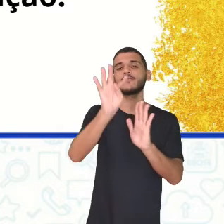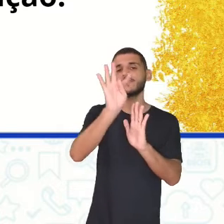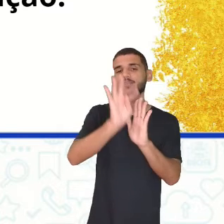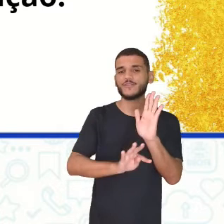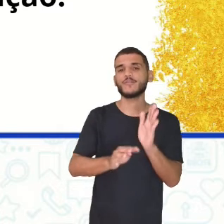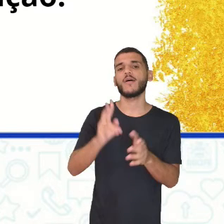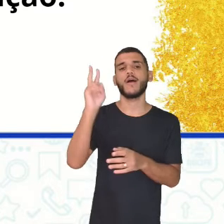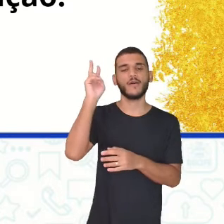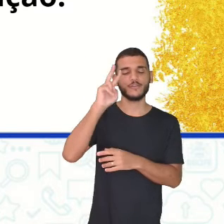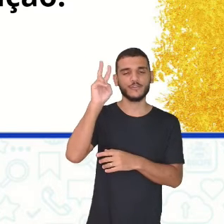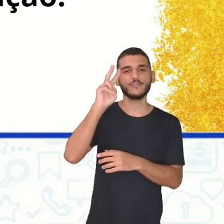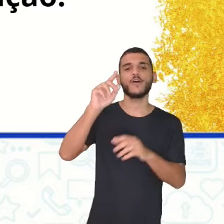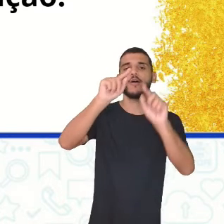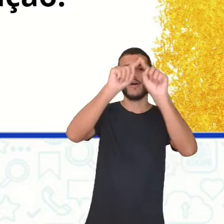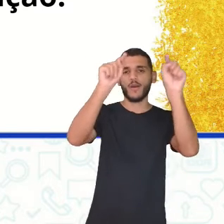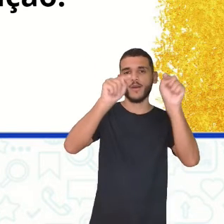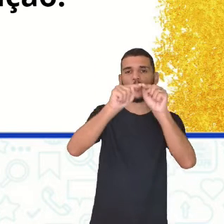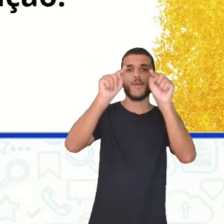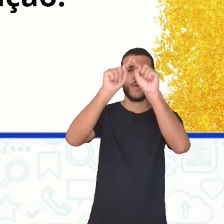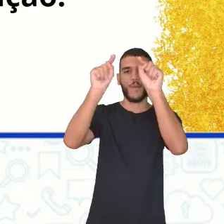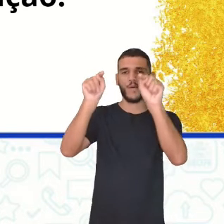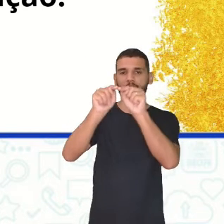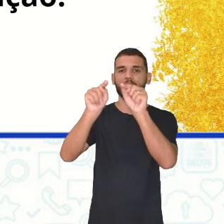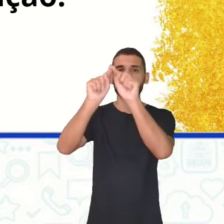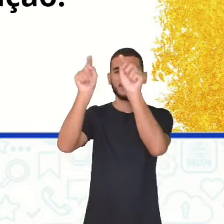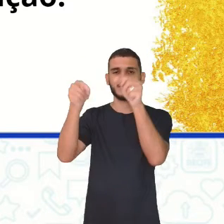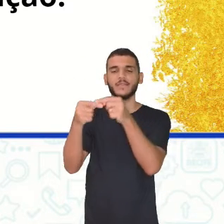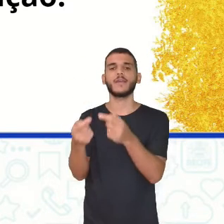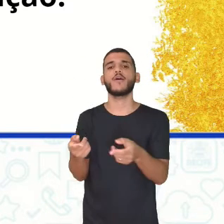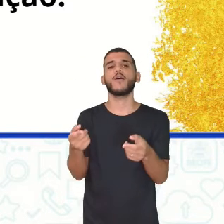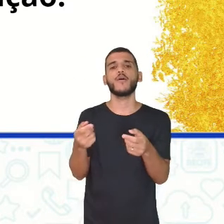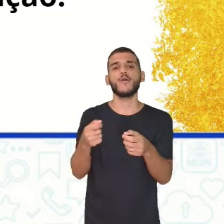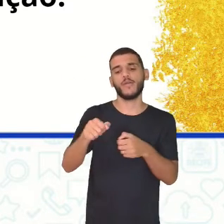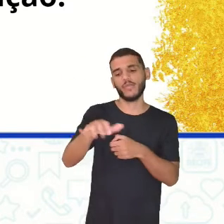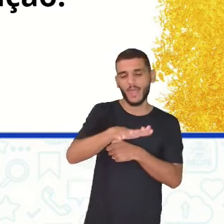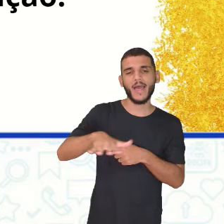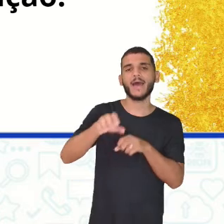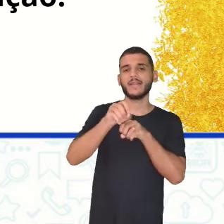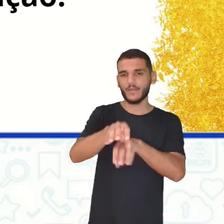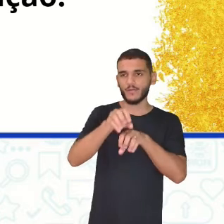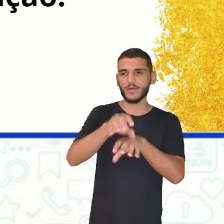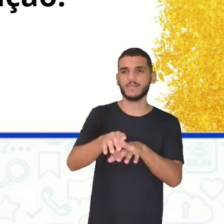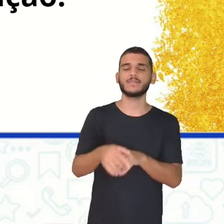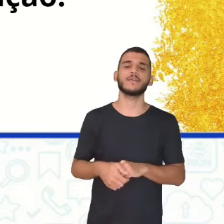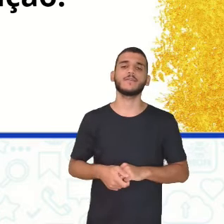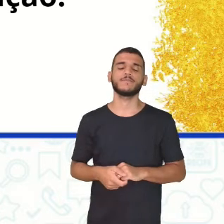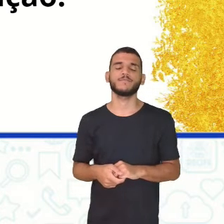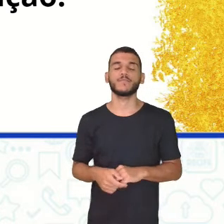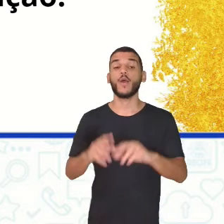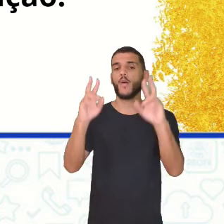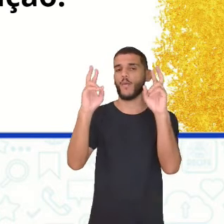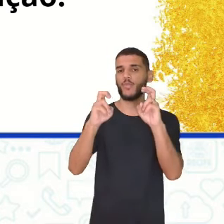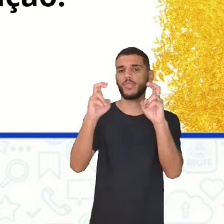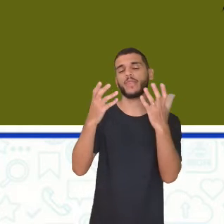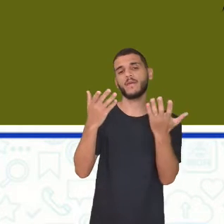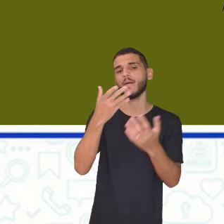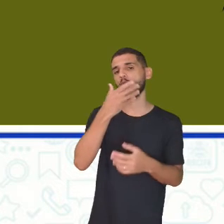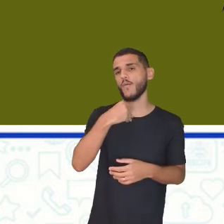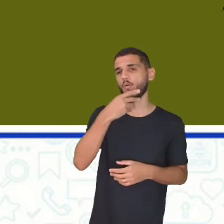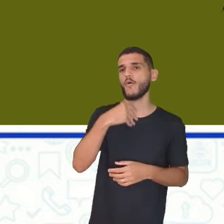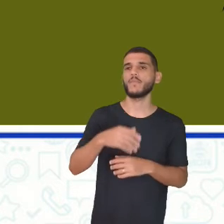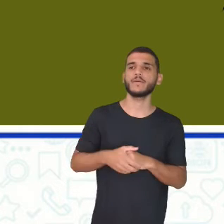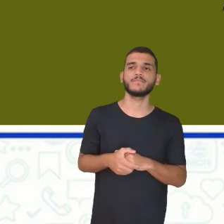em quadrinhos na educação. Esse foi, não é, o assunto tratado na entrevista com Maurício de